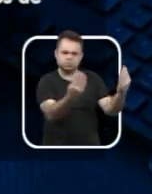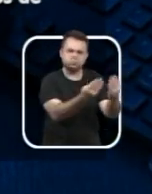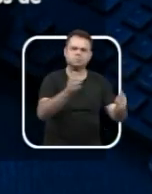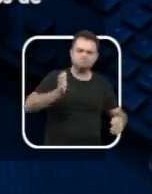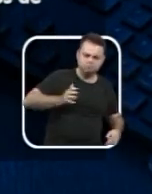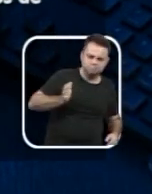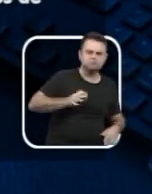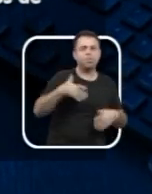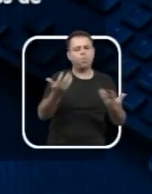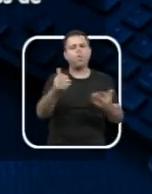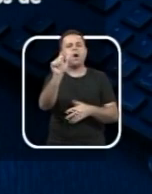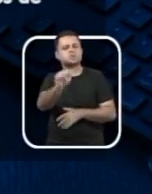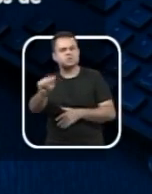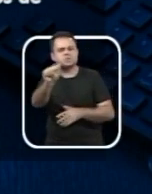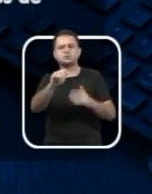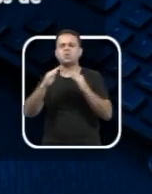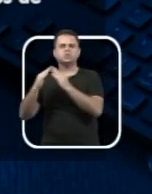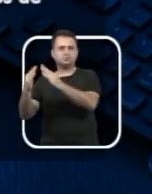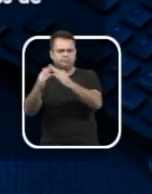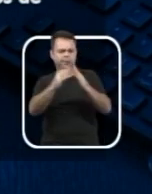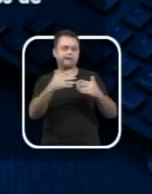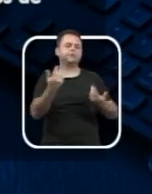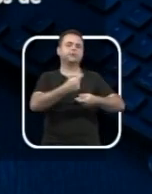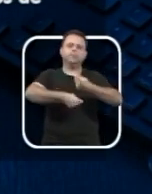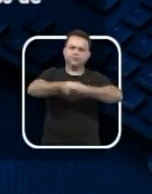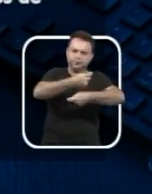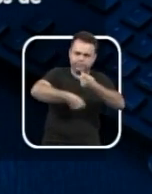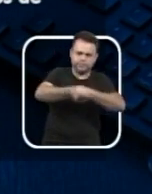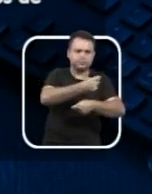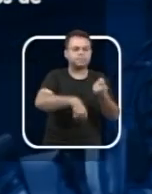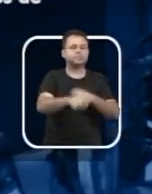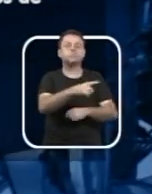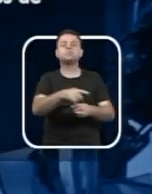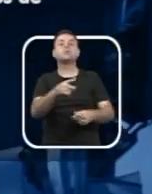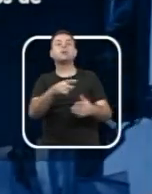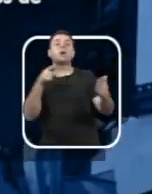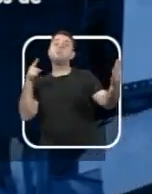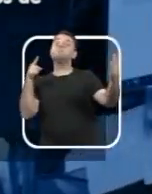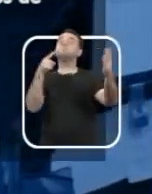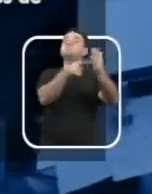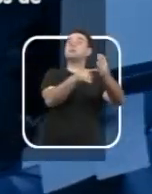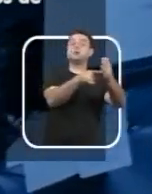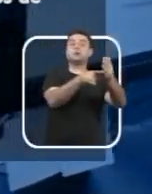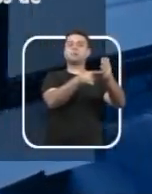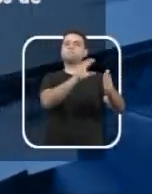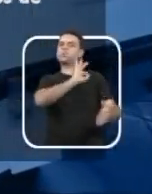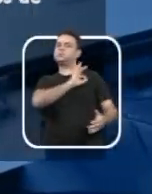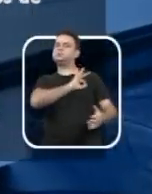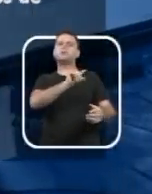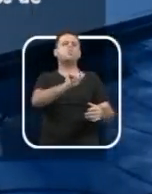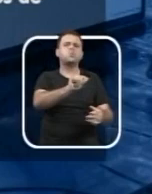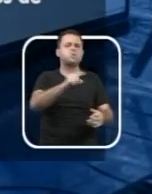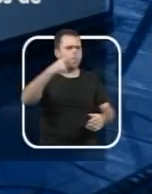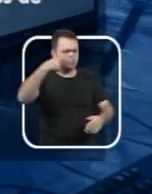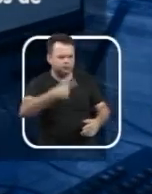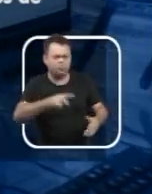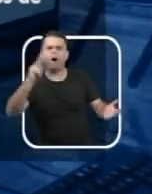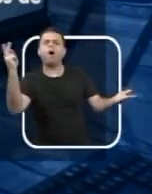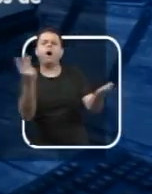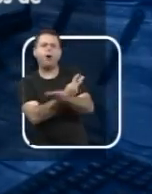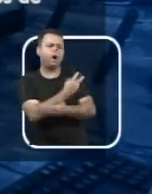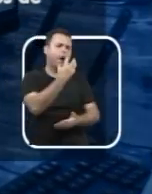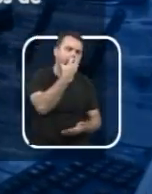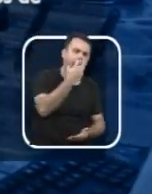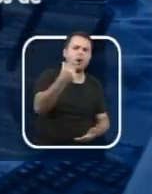associações residenciais e comerciais da cidade a comunicar aos órgãos de segurança pública a ocorrência de casos de